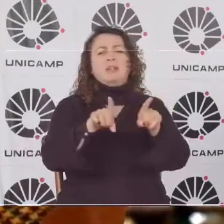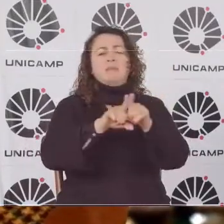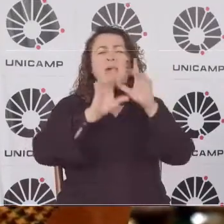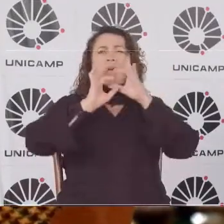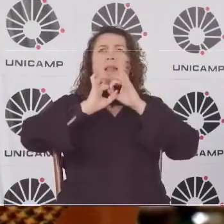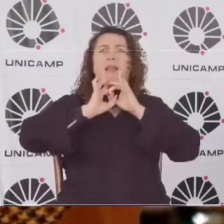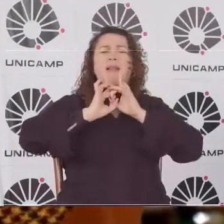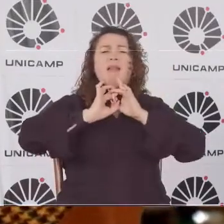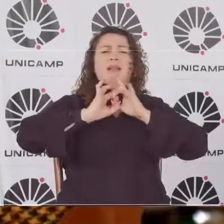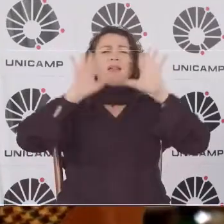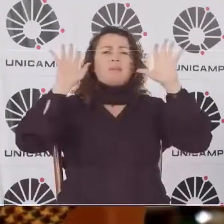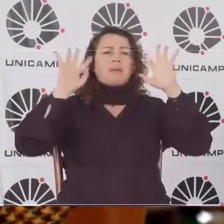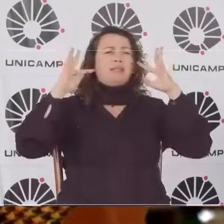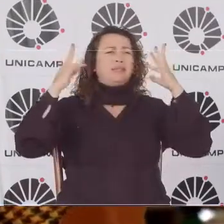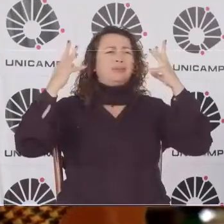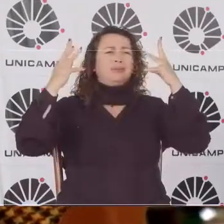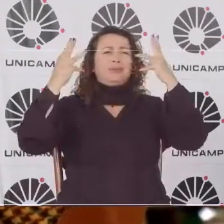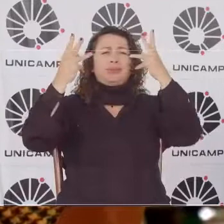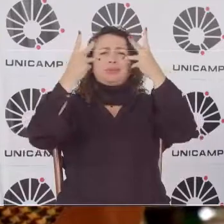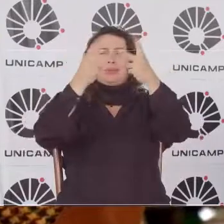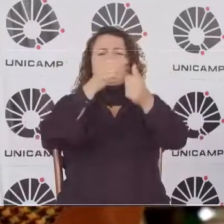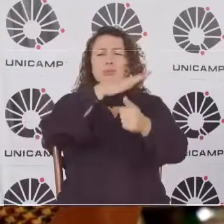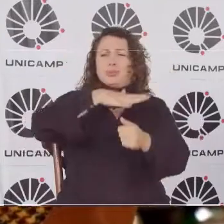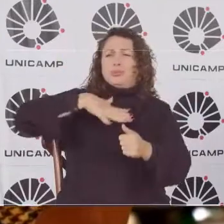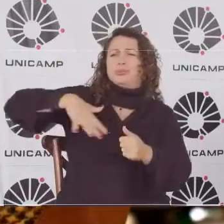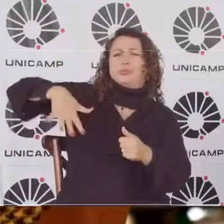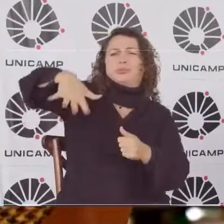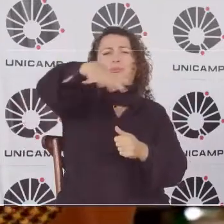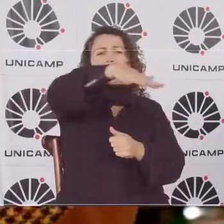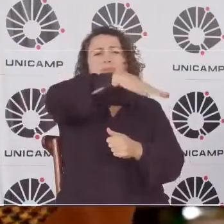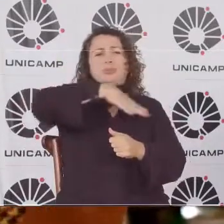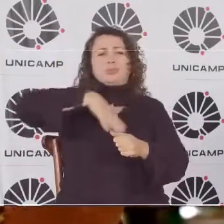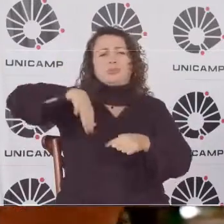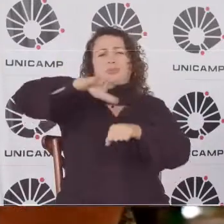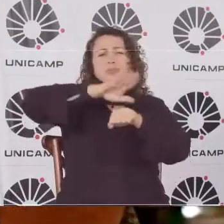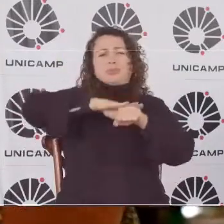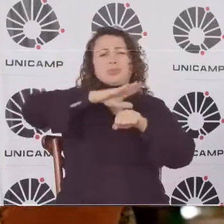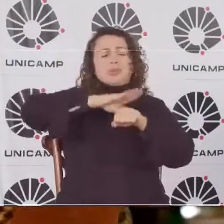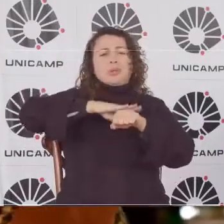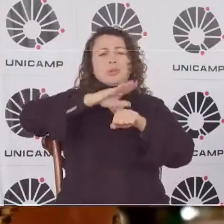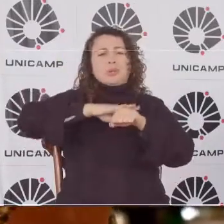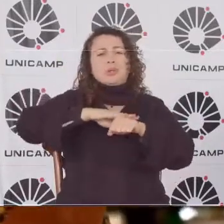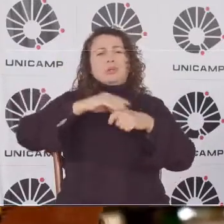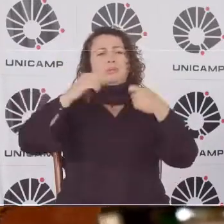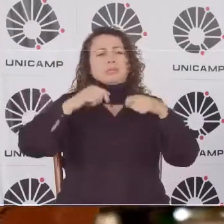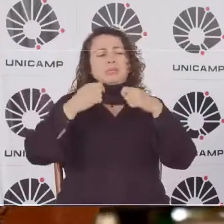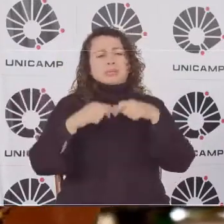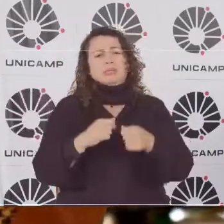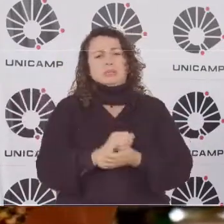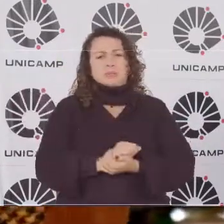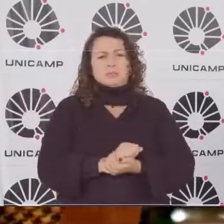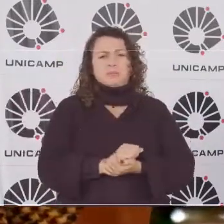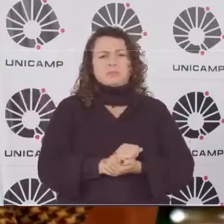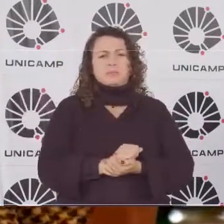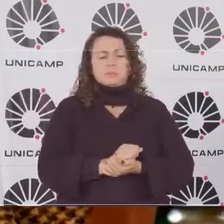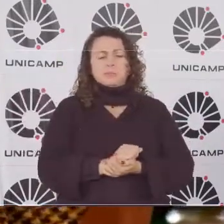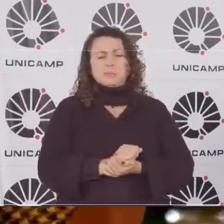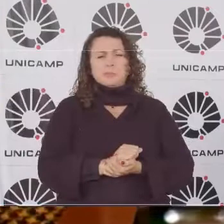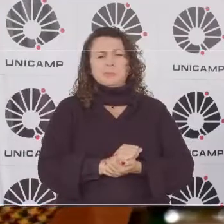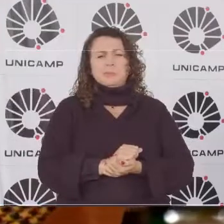da Liberdade em todo o alcance de seu gesto de seu voo de sua expressão